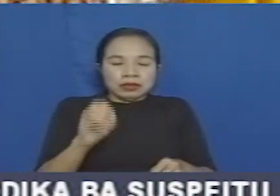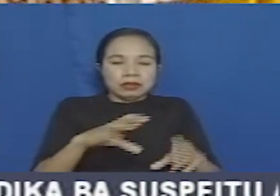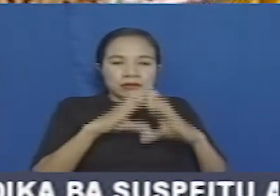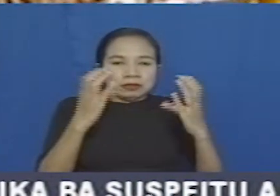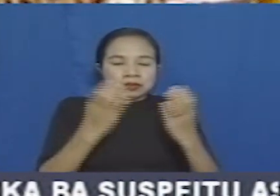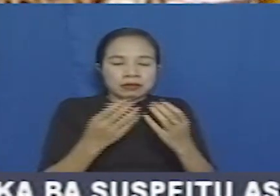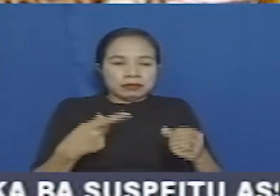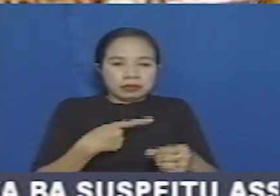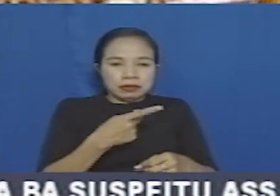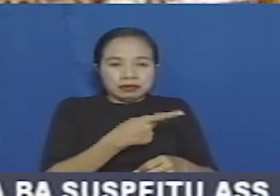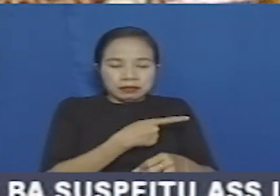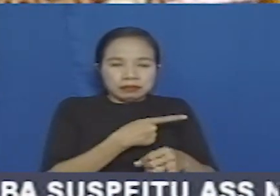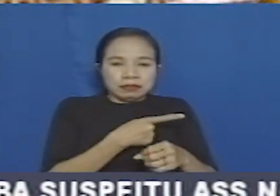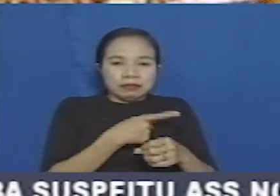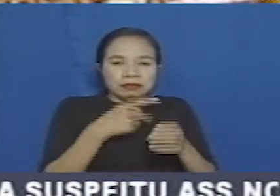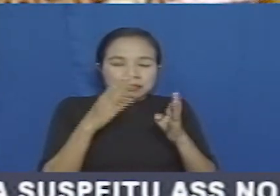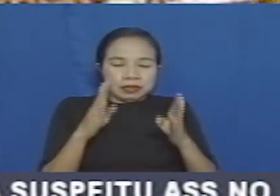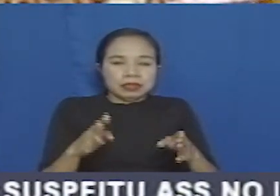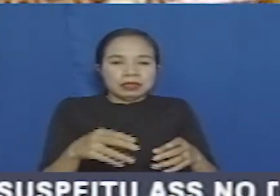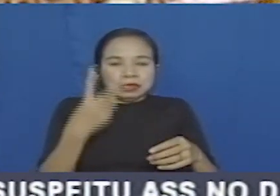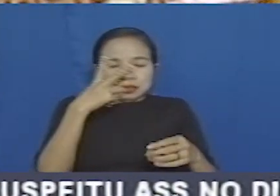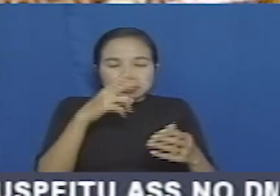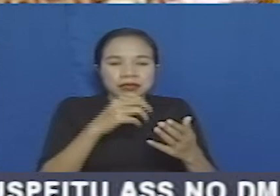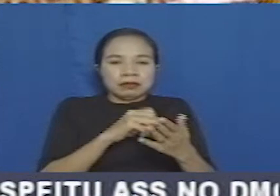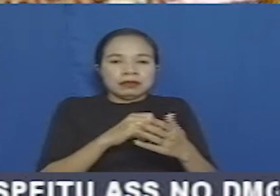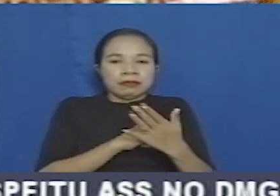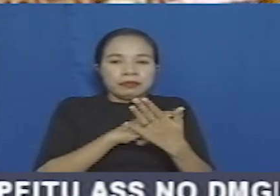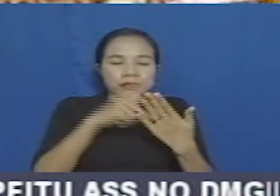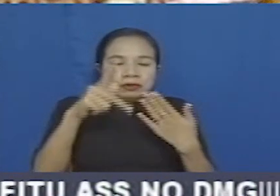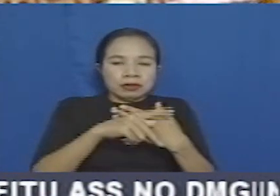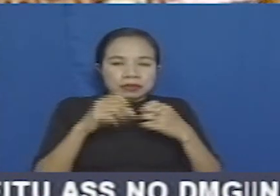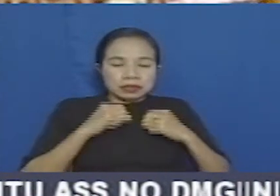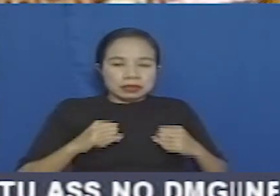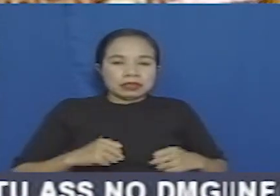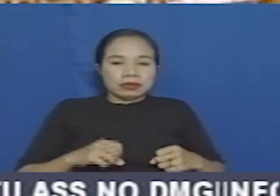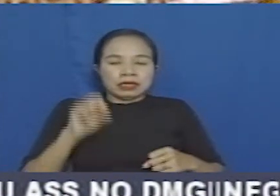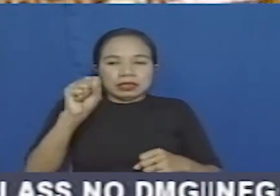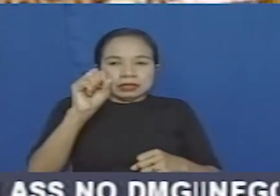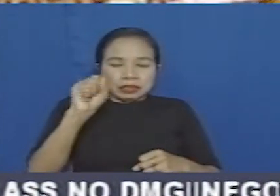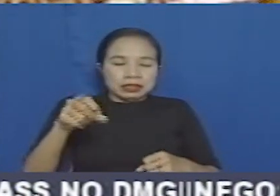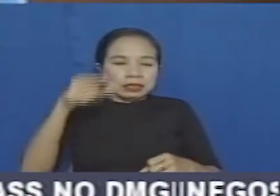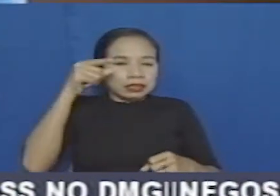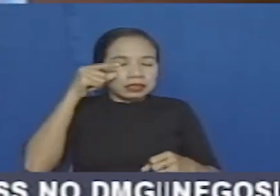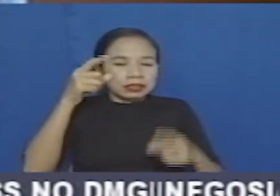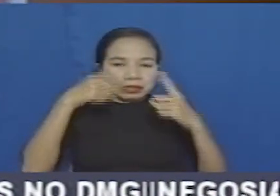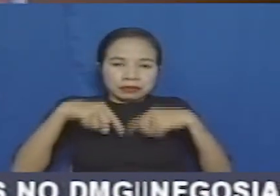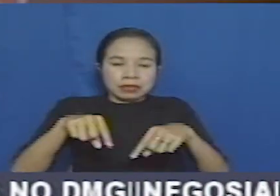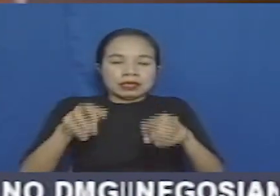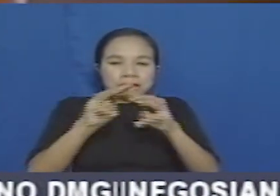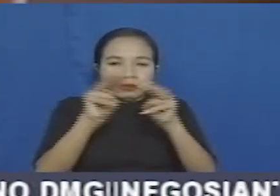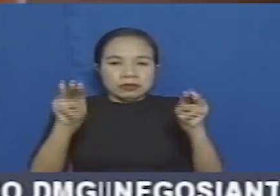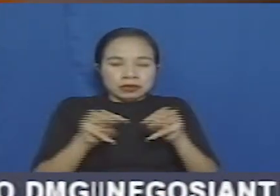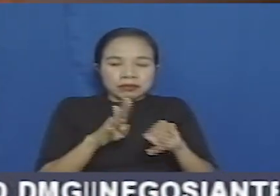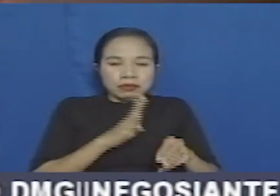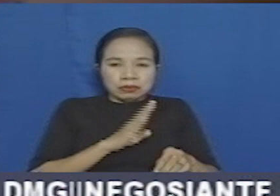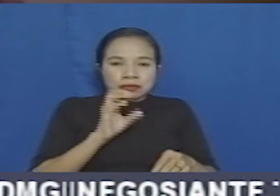Comissão Parlamentar nebe trata assuntos saúde, segurança social no igualdade de gênero, se arranca baia município